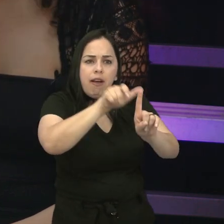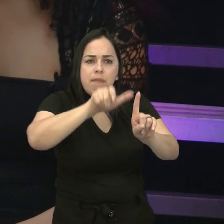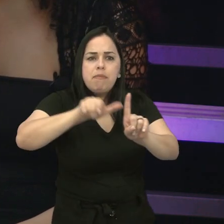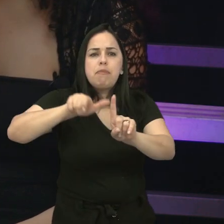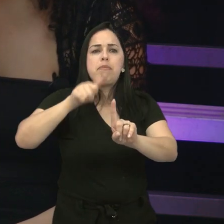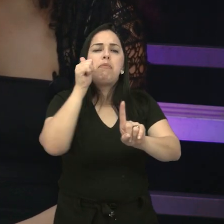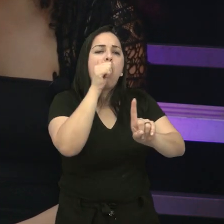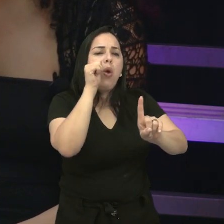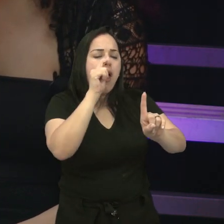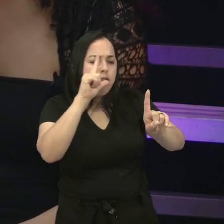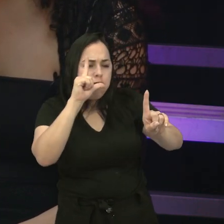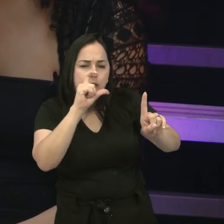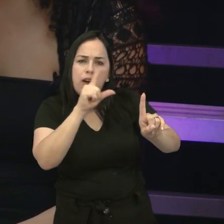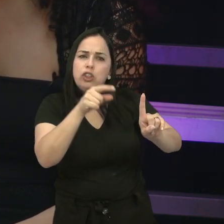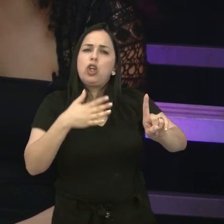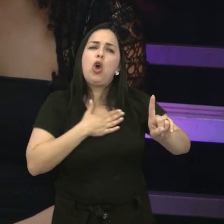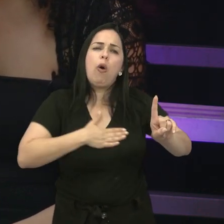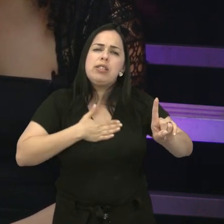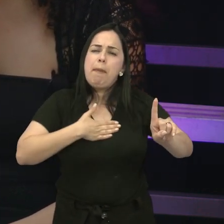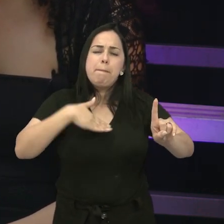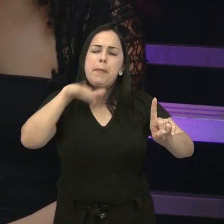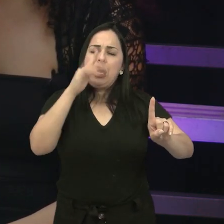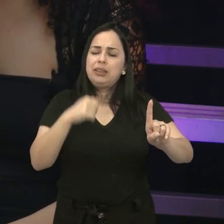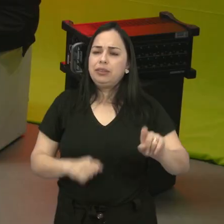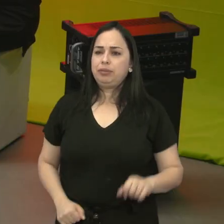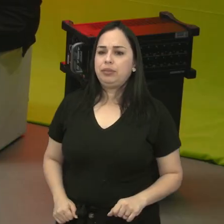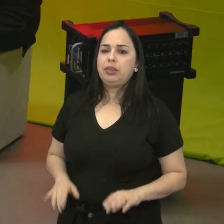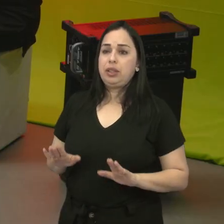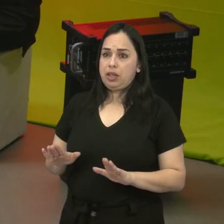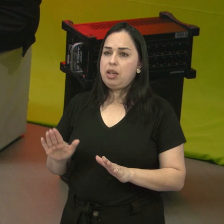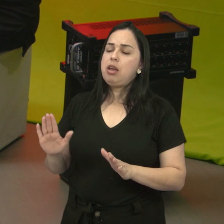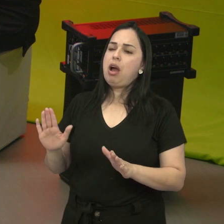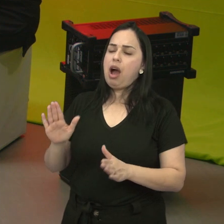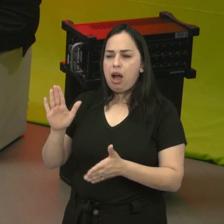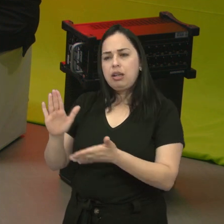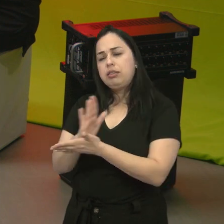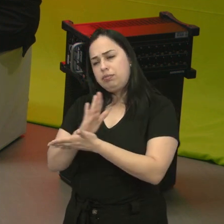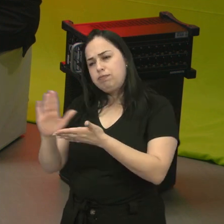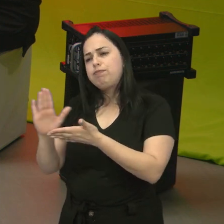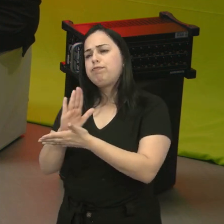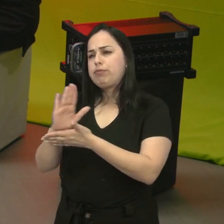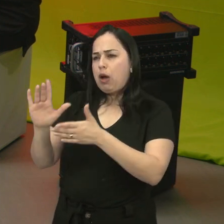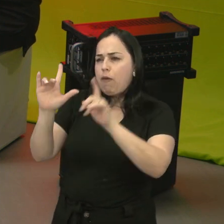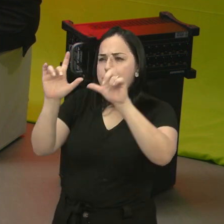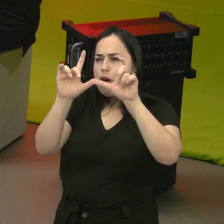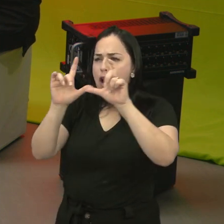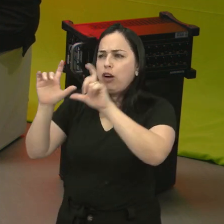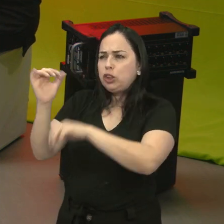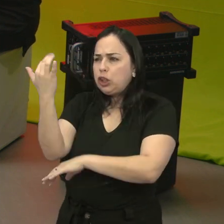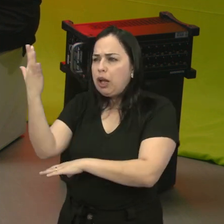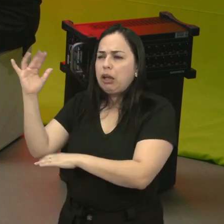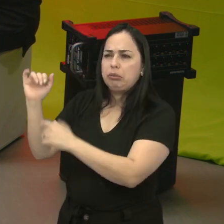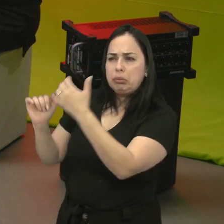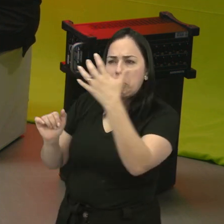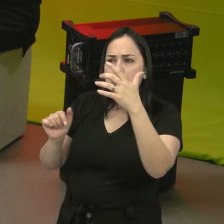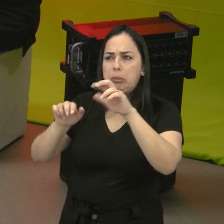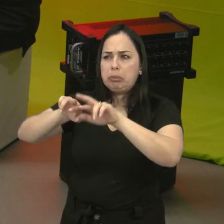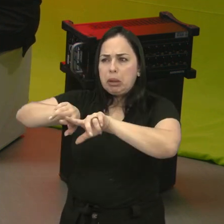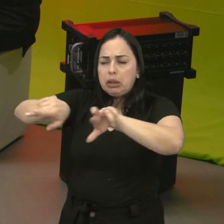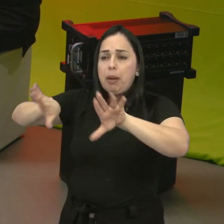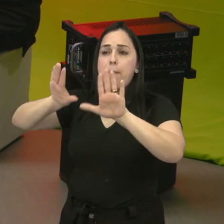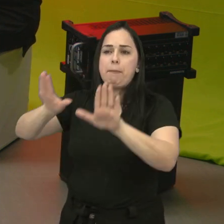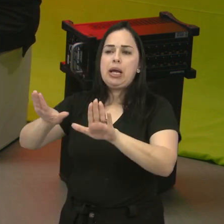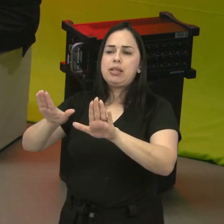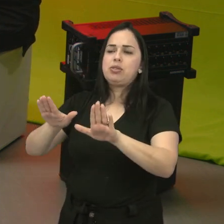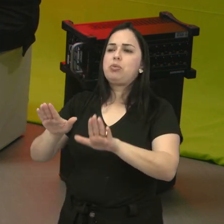vá fotografar outras coisas, mas que é o que você curte fazer, né? É, eu até fotografo outras coisas, assim, mas bem menos, né? E, assim, pra começar,